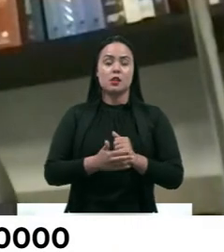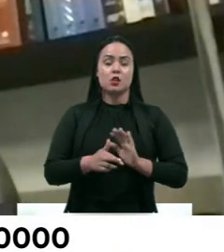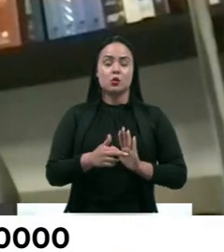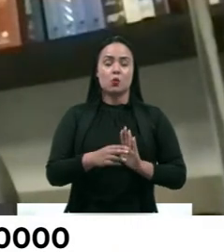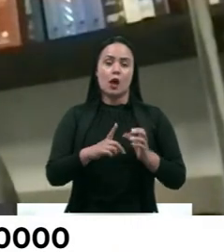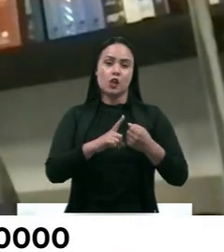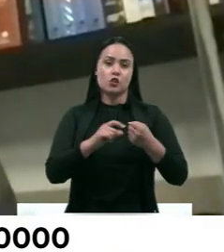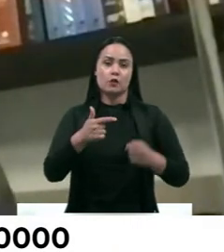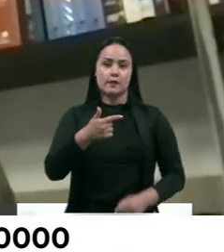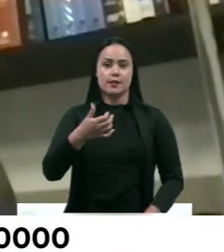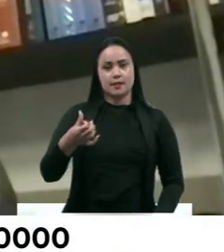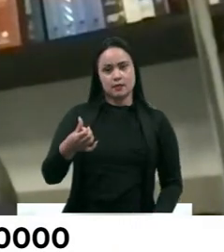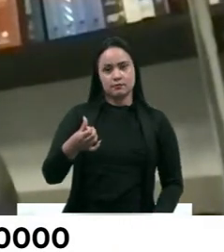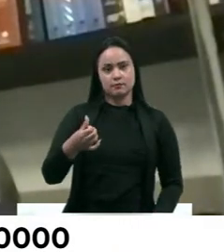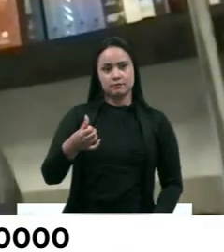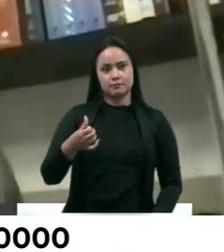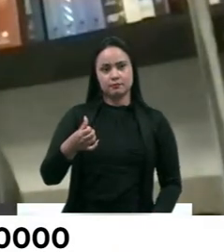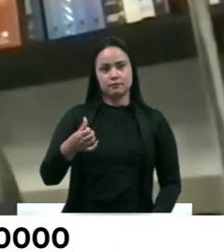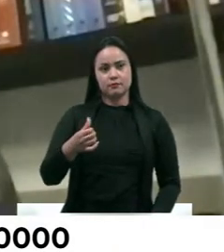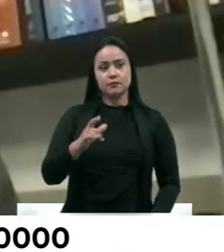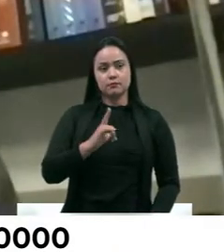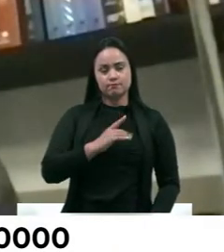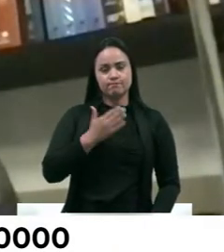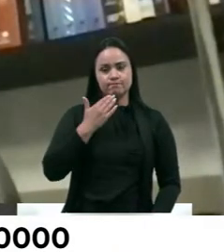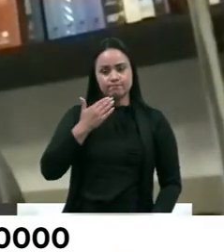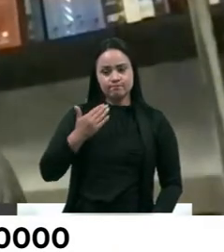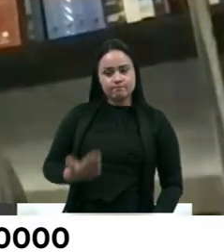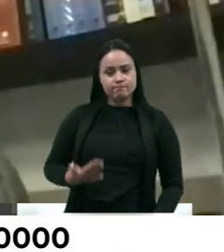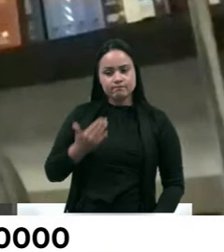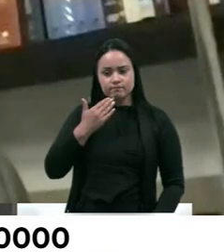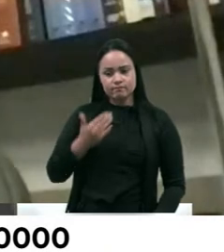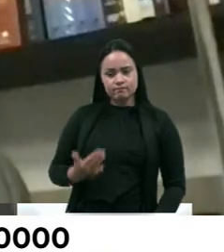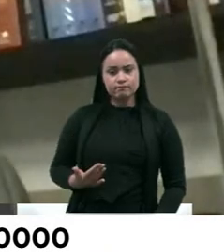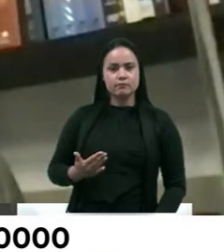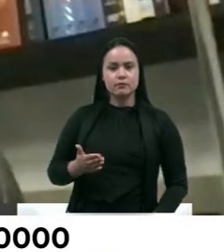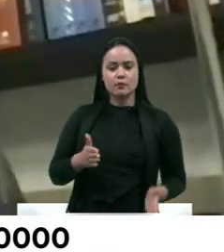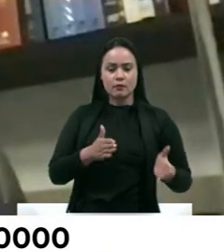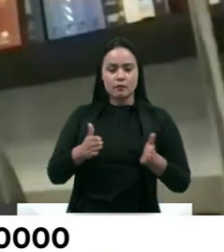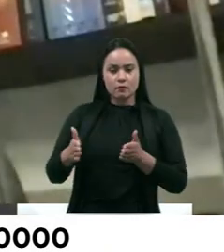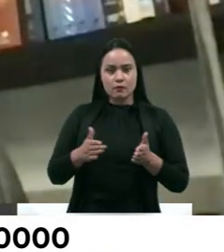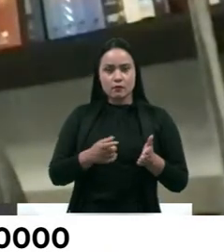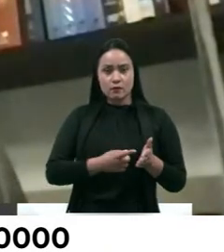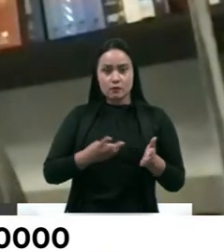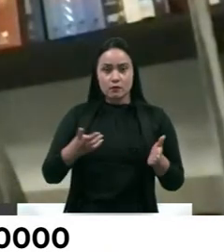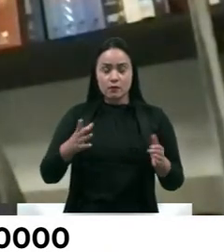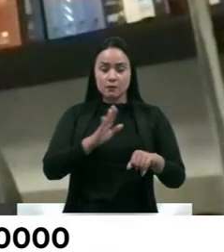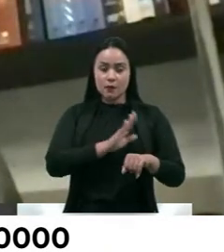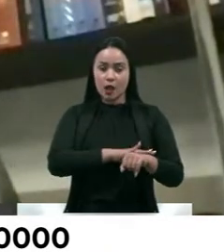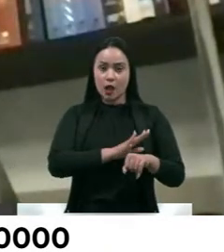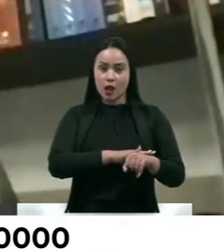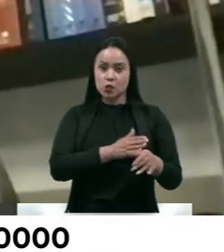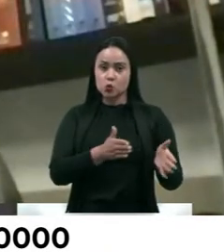26, que exige que, no caso de excesso de prazo,